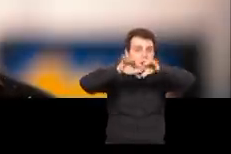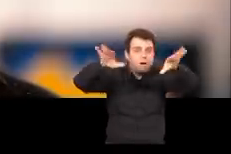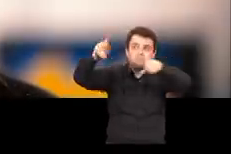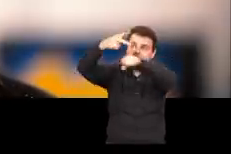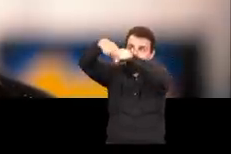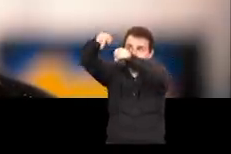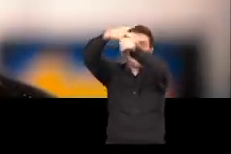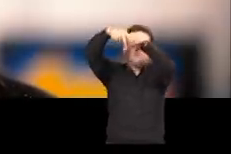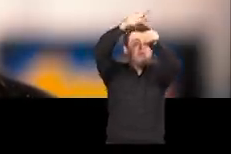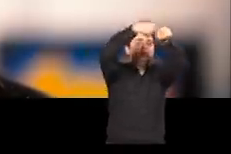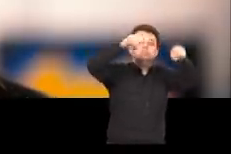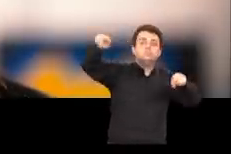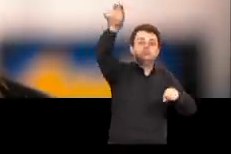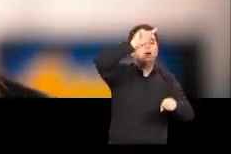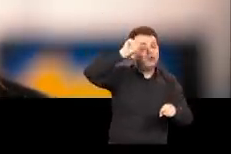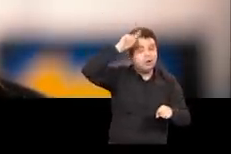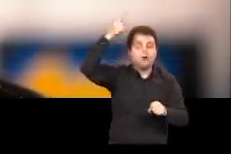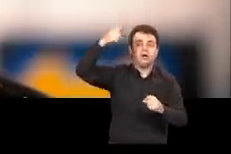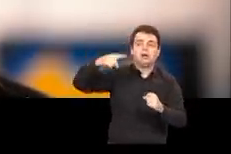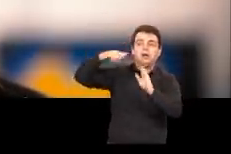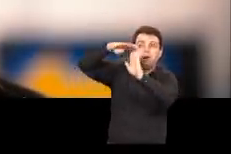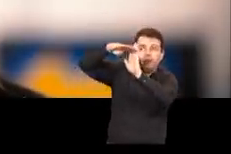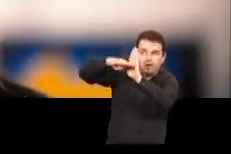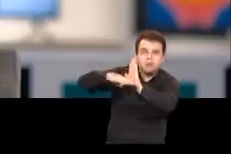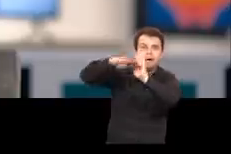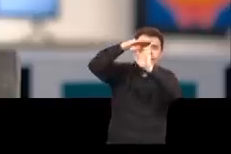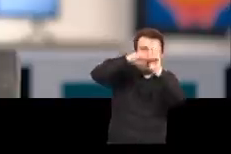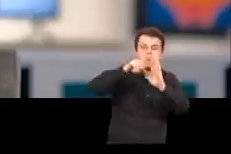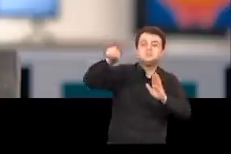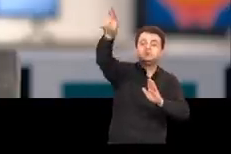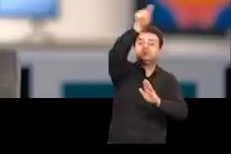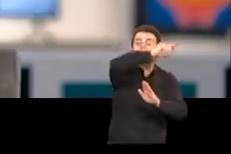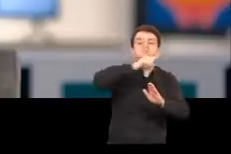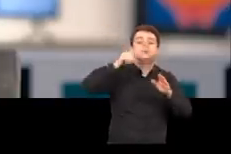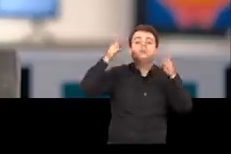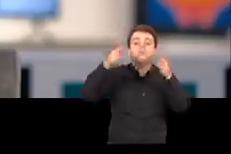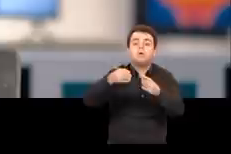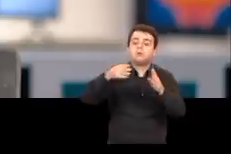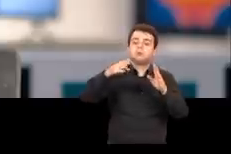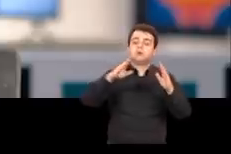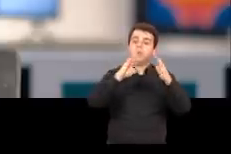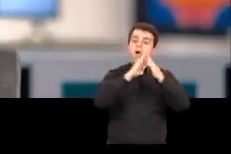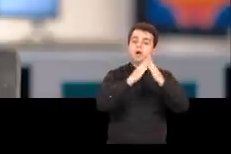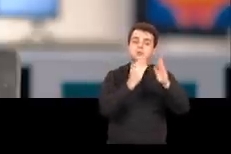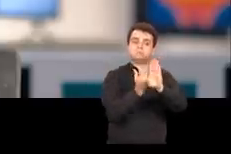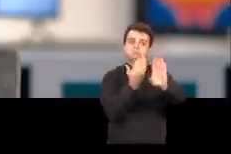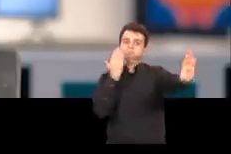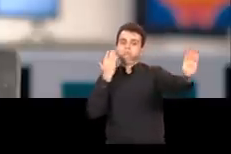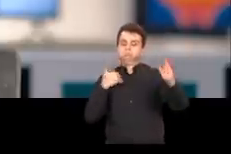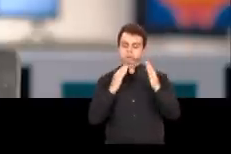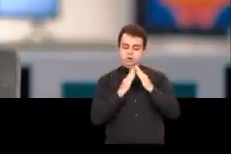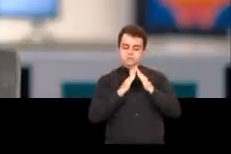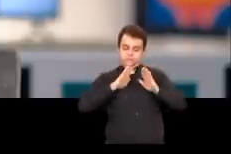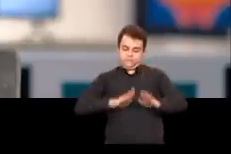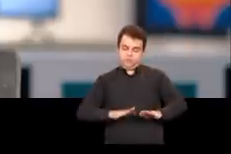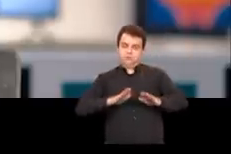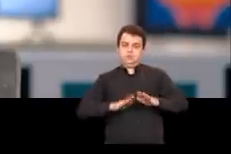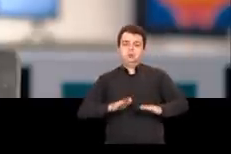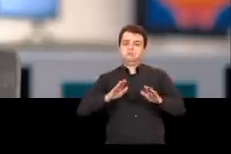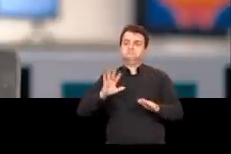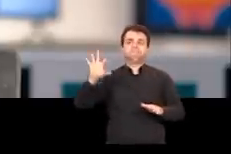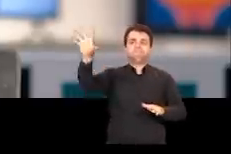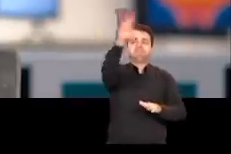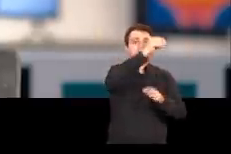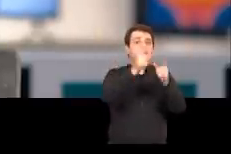todo estão criando regras de isolamento social. Isso significa que pessoas do mundo inteiro estão